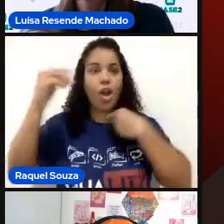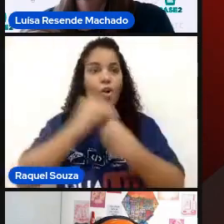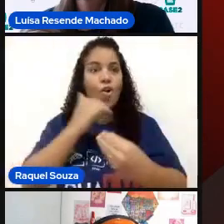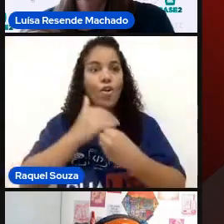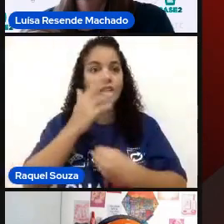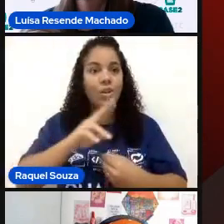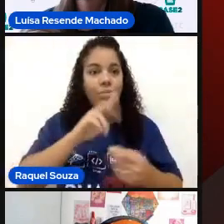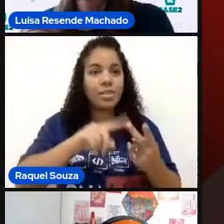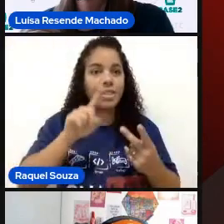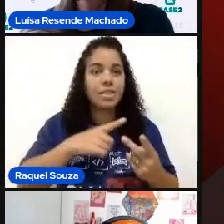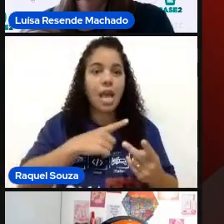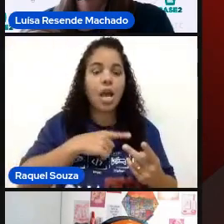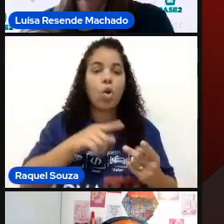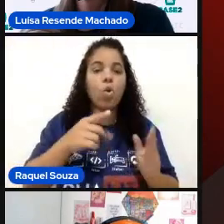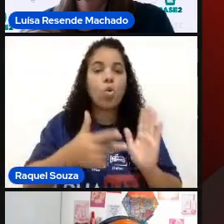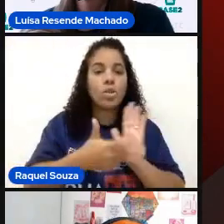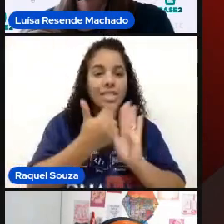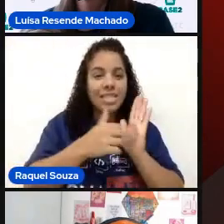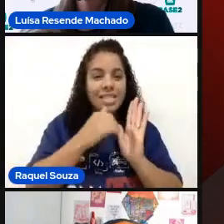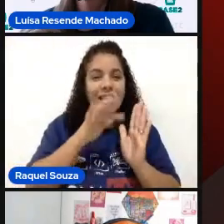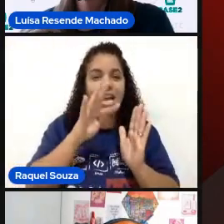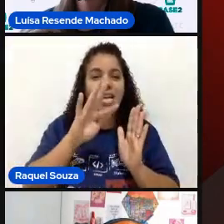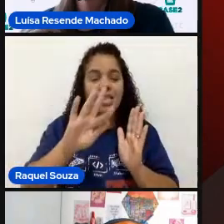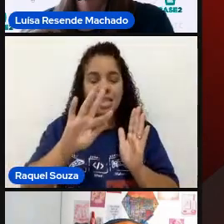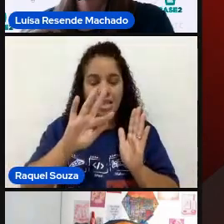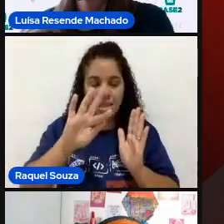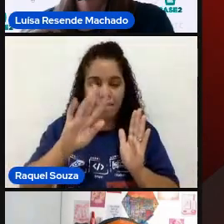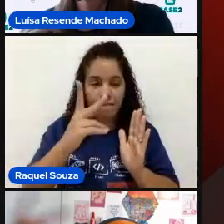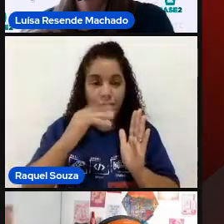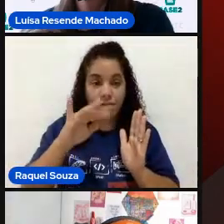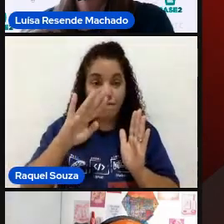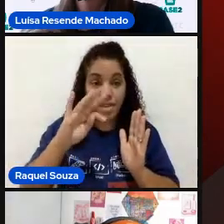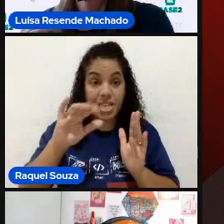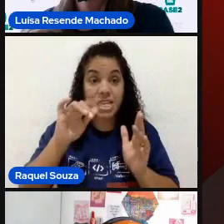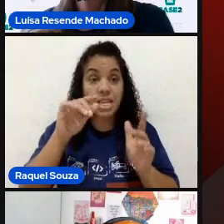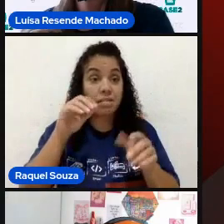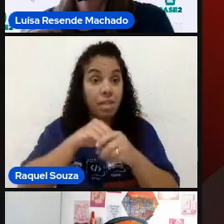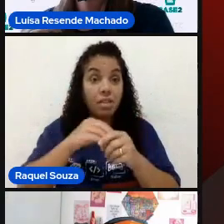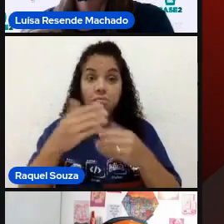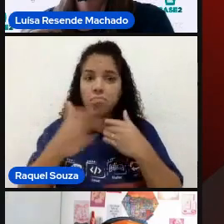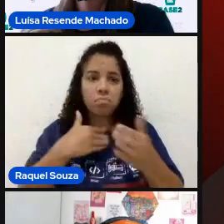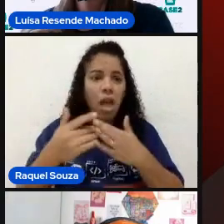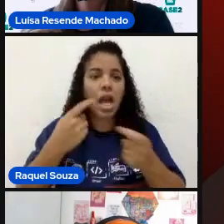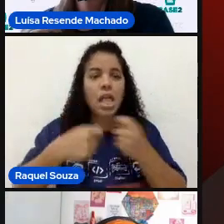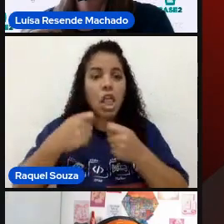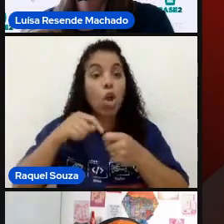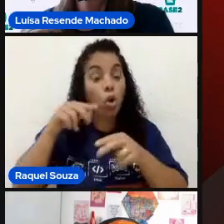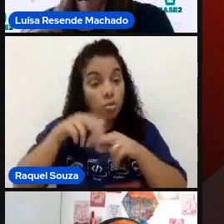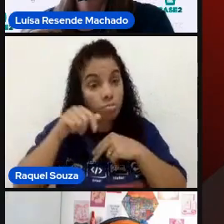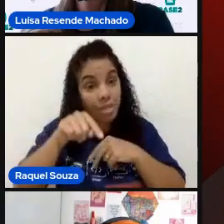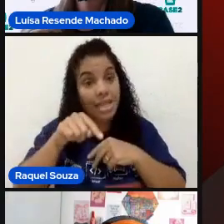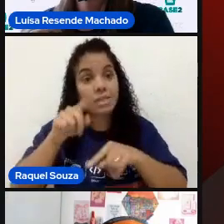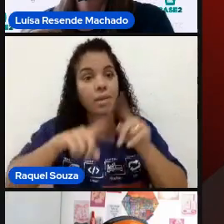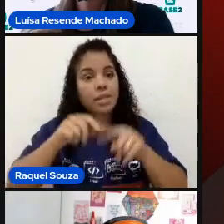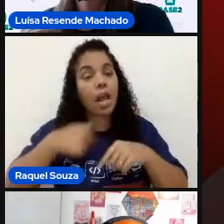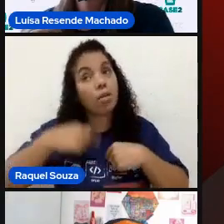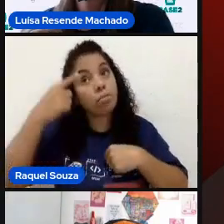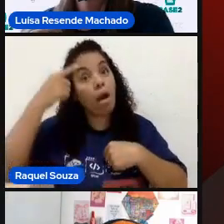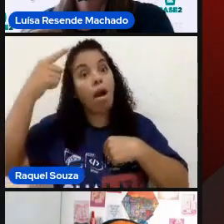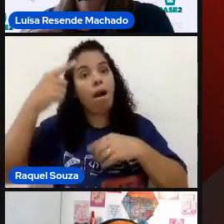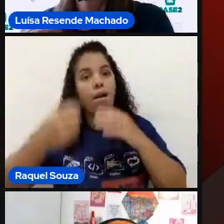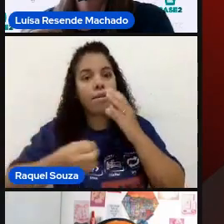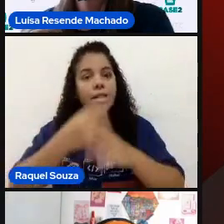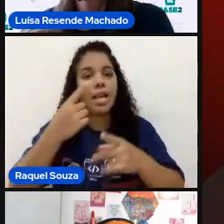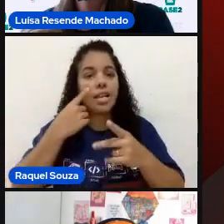Design Thinking dentro de quaisquer negócio. E aí foi a partir desse material que surgiu a ideia de usar com teste.